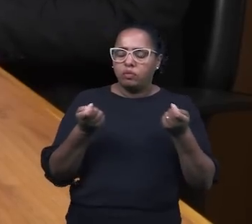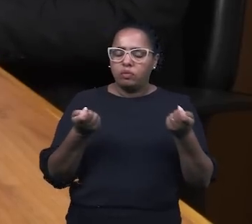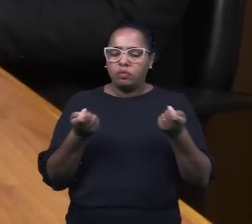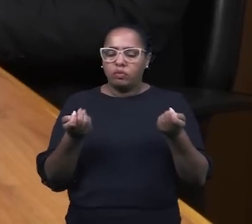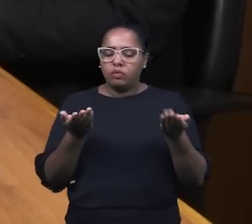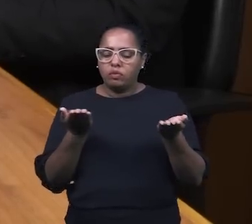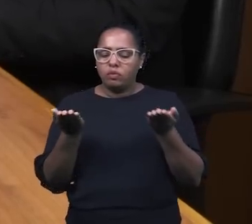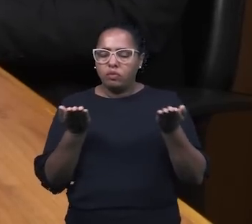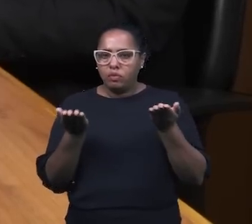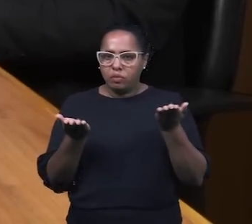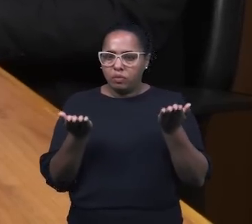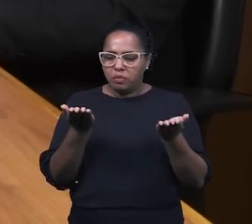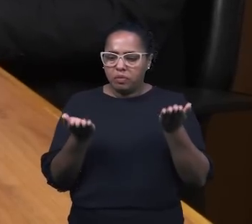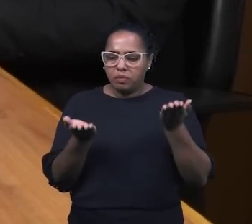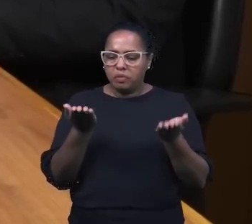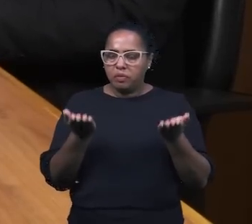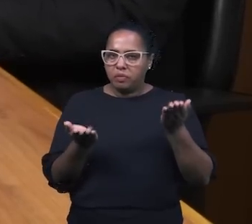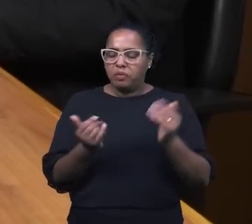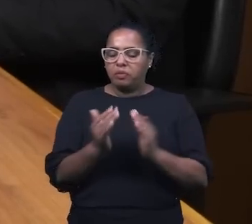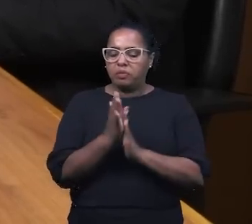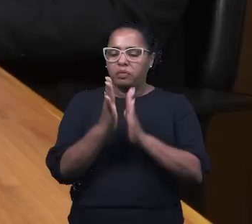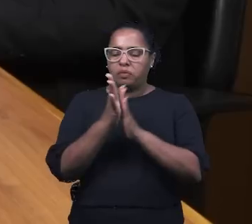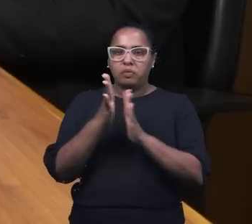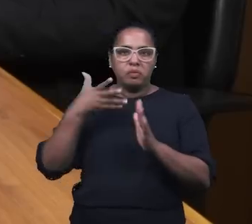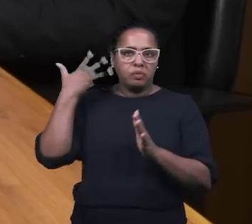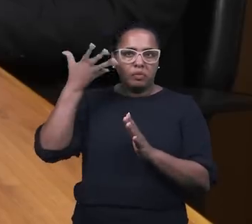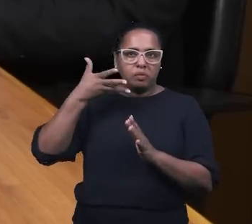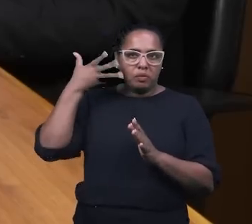e a palavra, a mensagem, a reflexão bíblica.